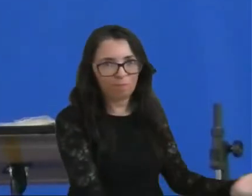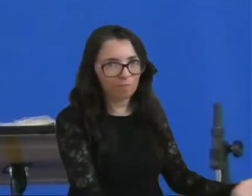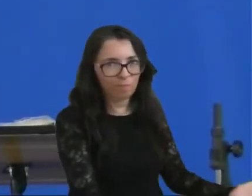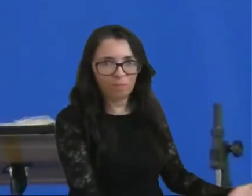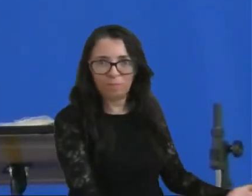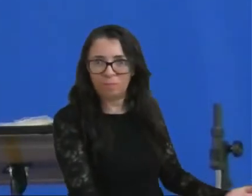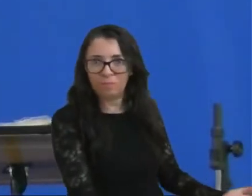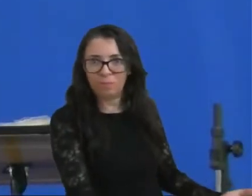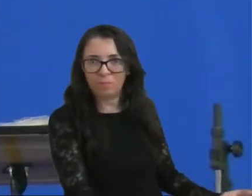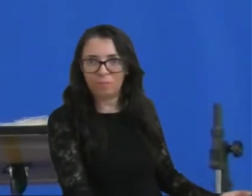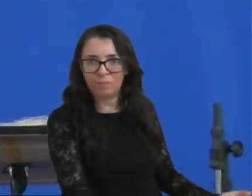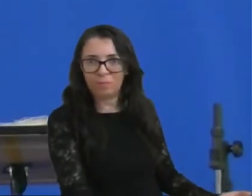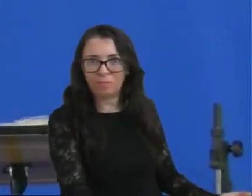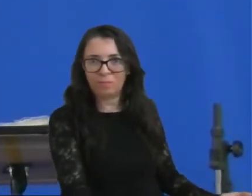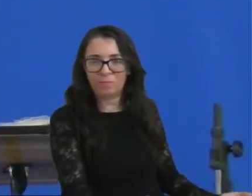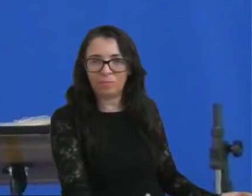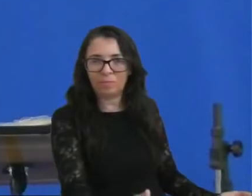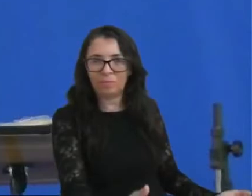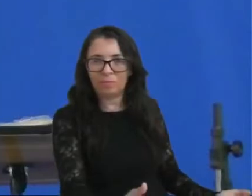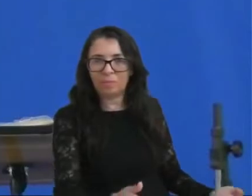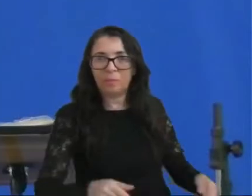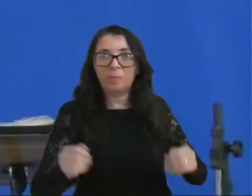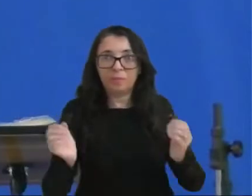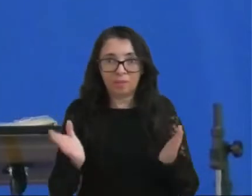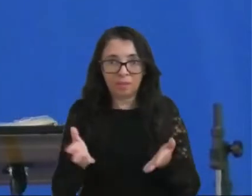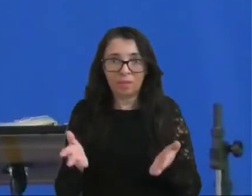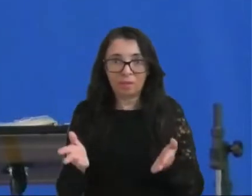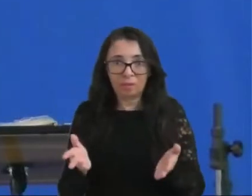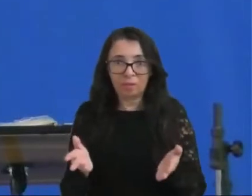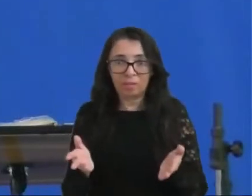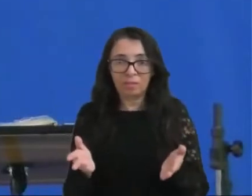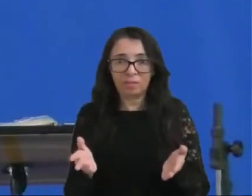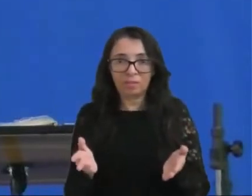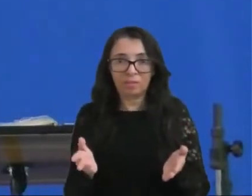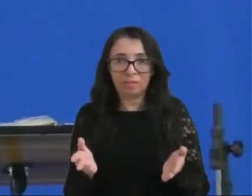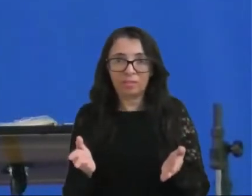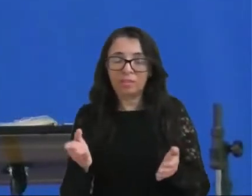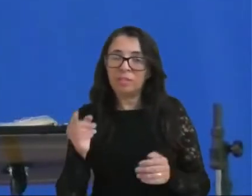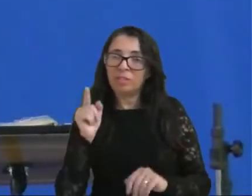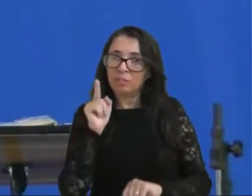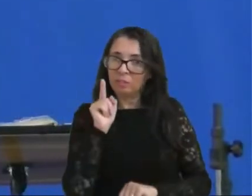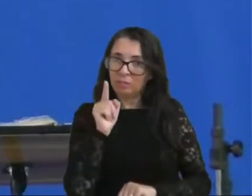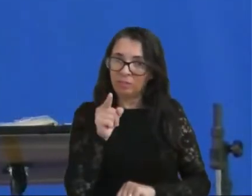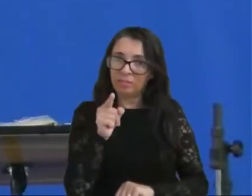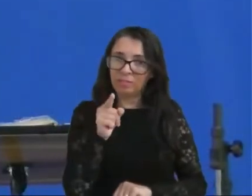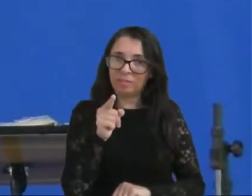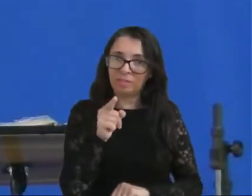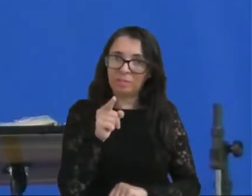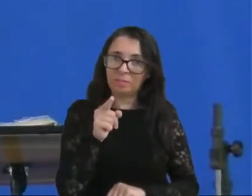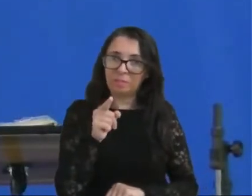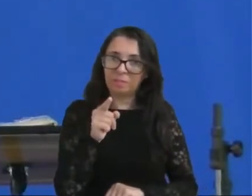assim: então agora você vai se alimentar da árvore da vida. É isso